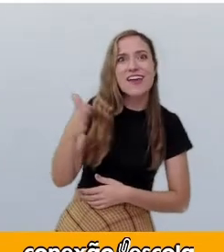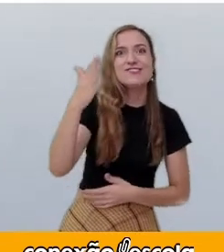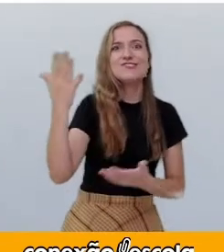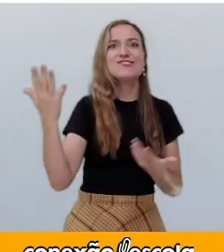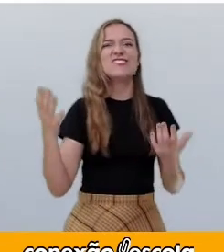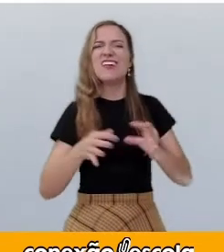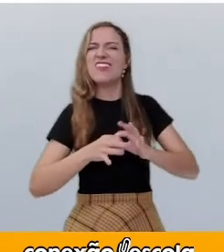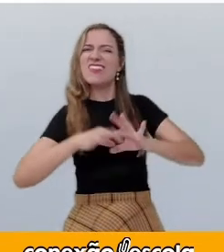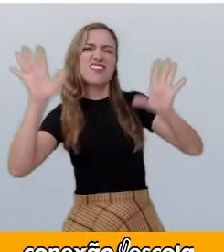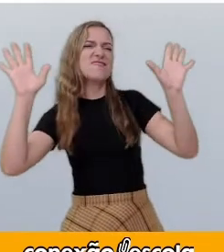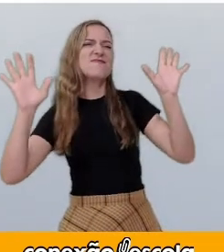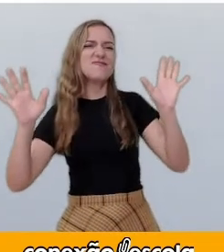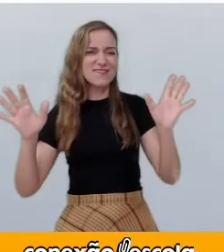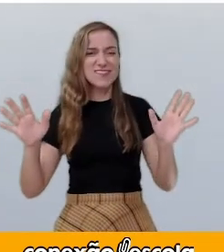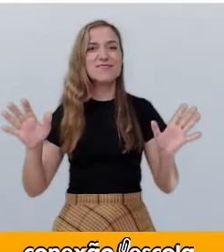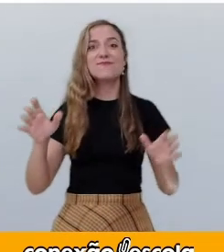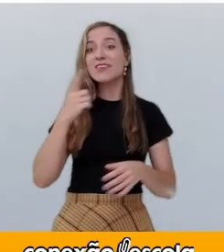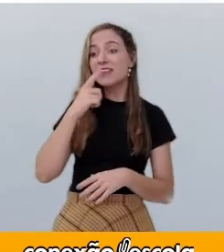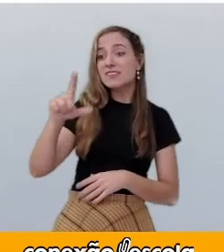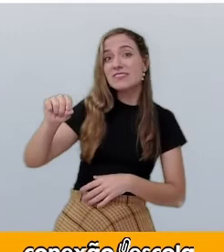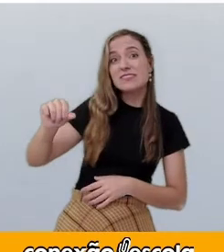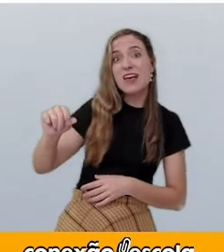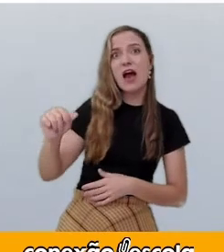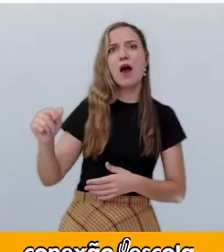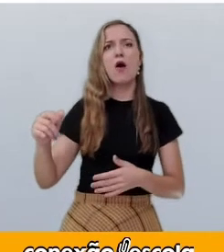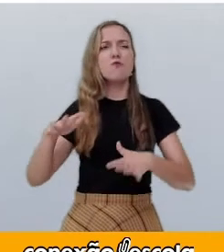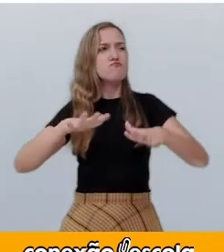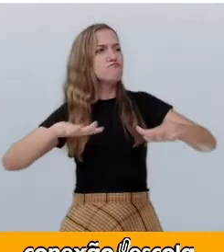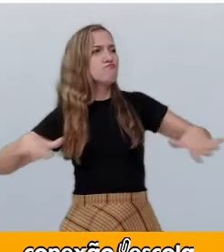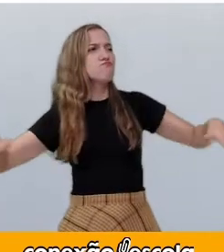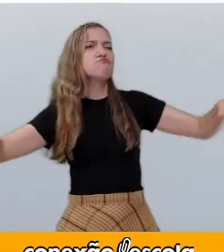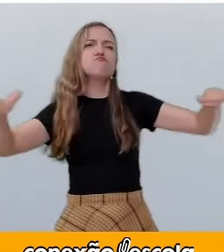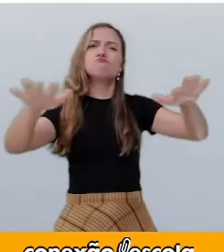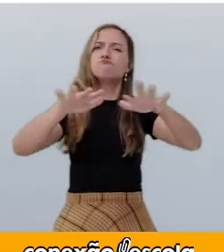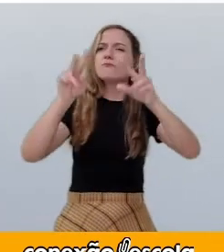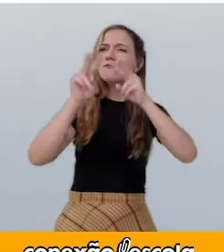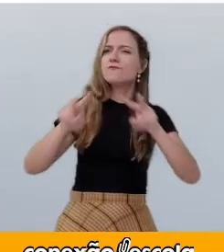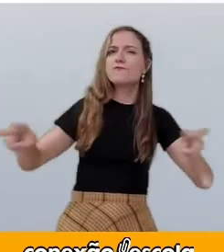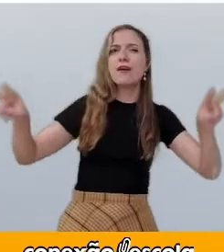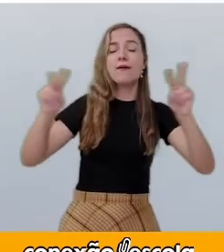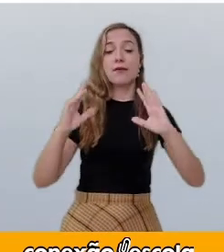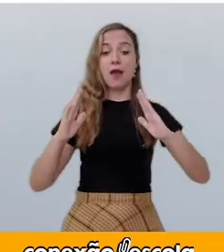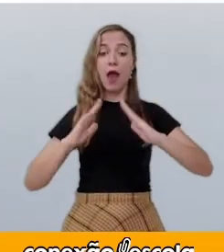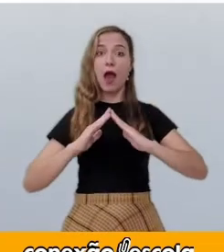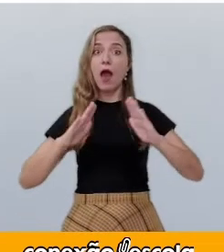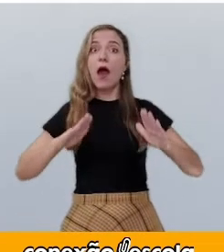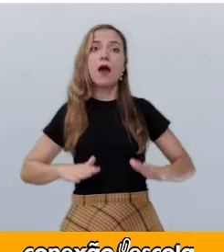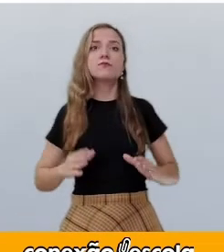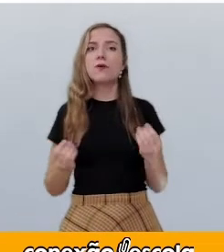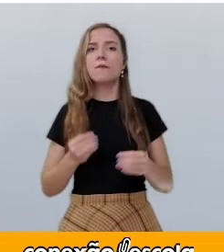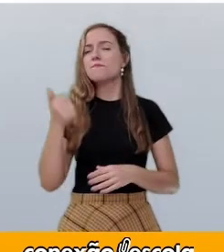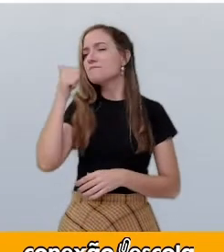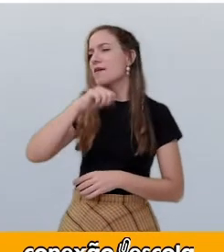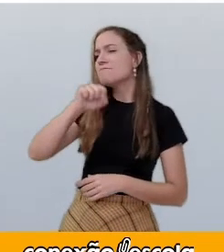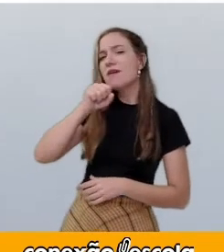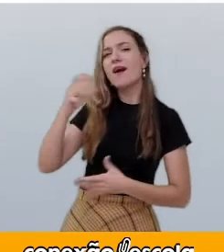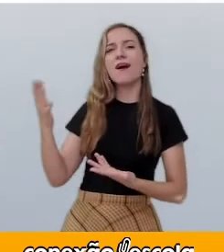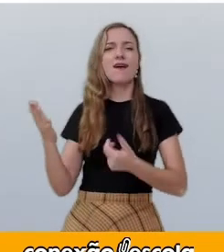Liberdade sal Horizonte em casa mãe